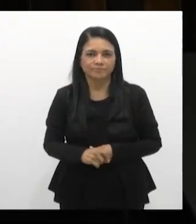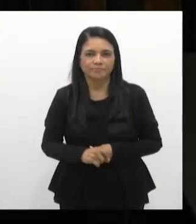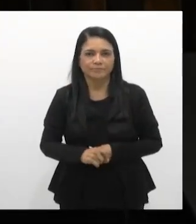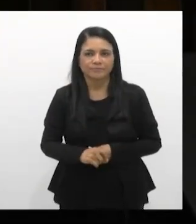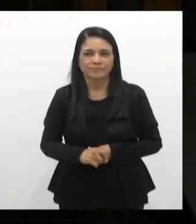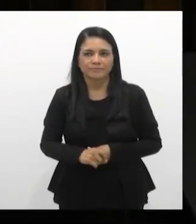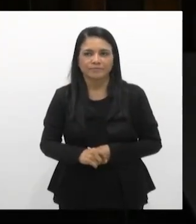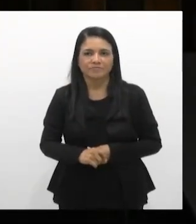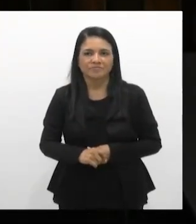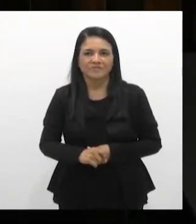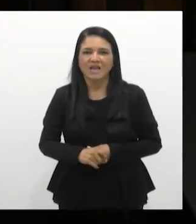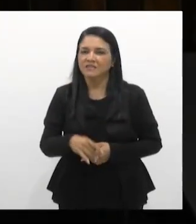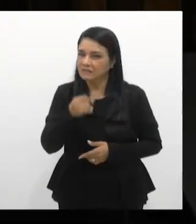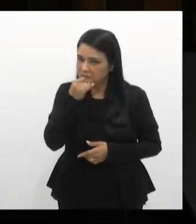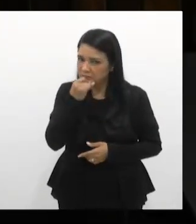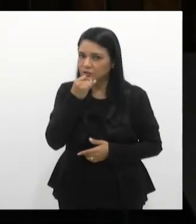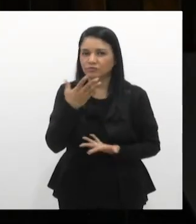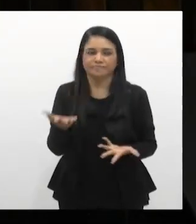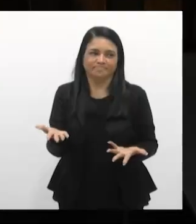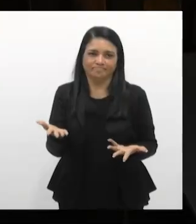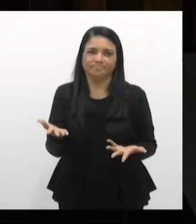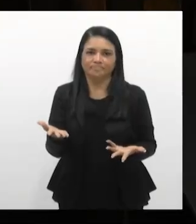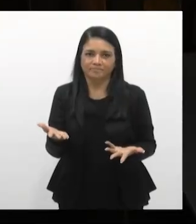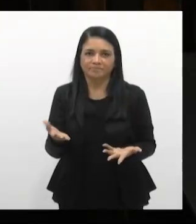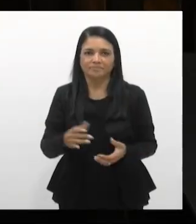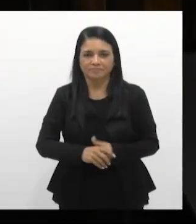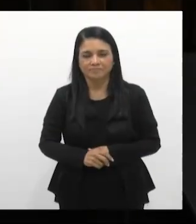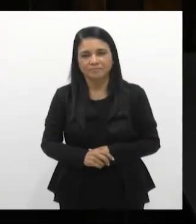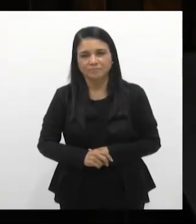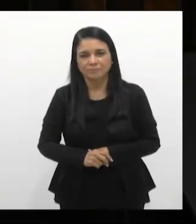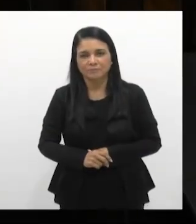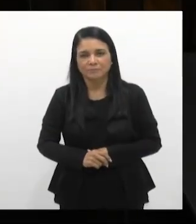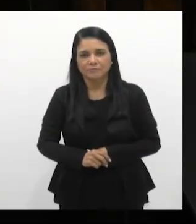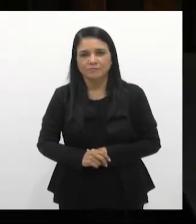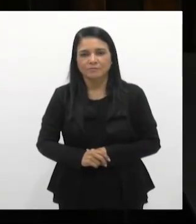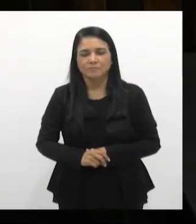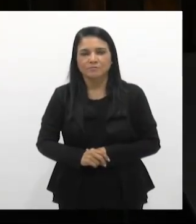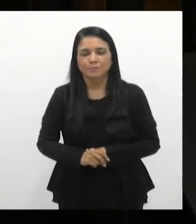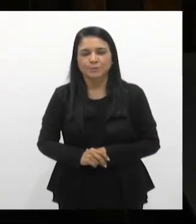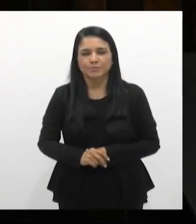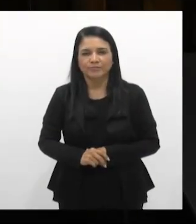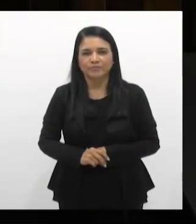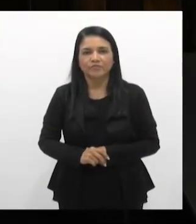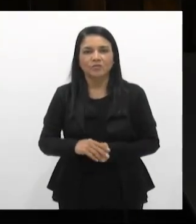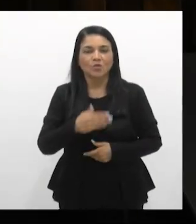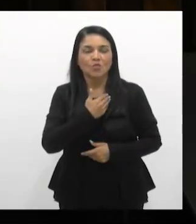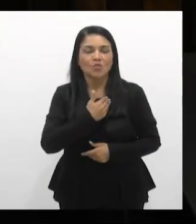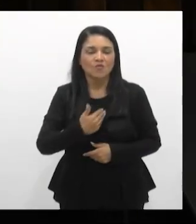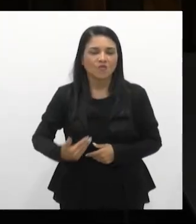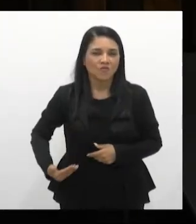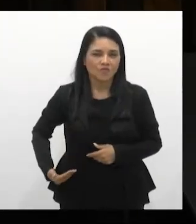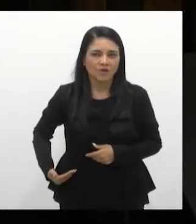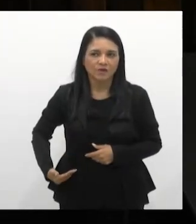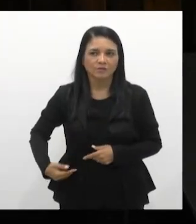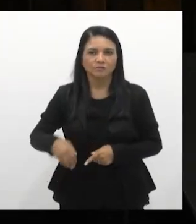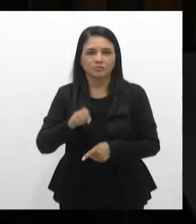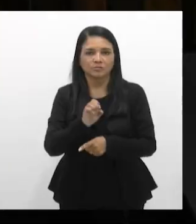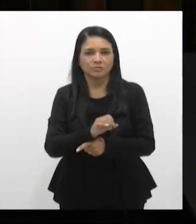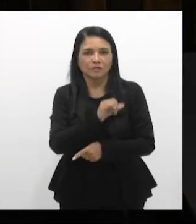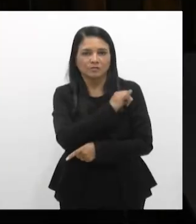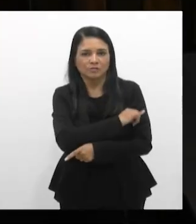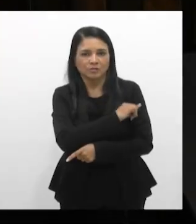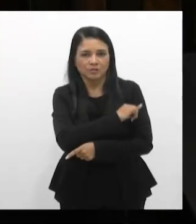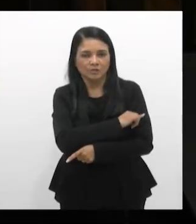isso é deplorável, lamentável o que o governo do Estado do Rio de Janeiro